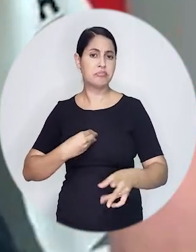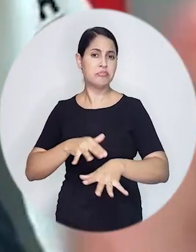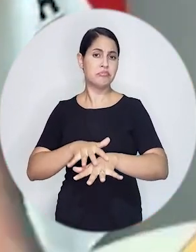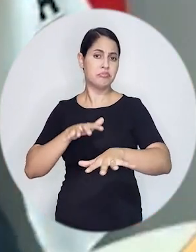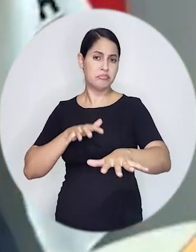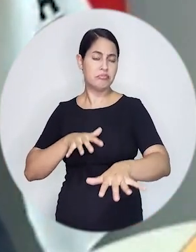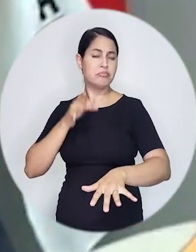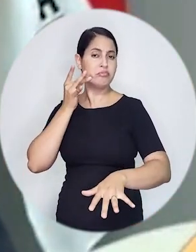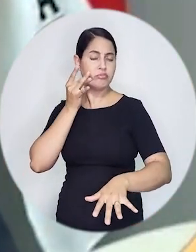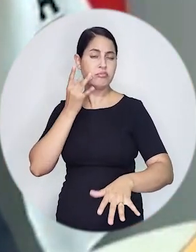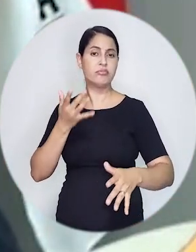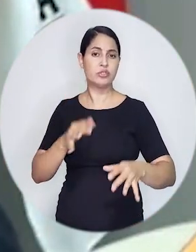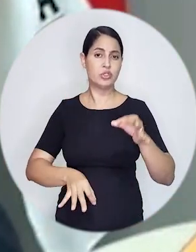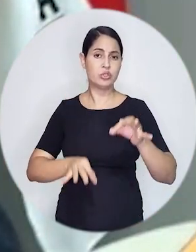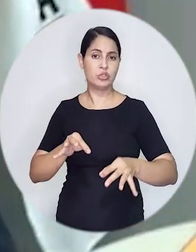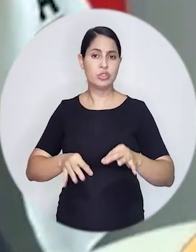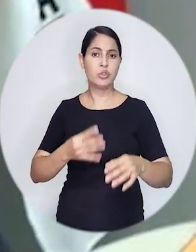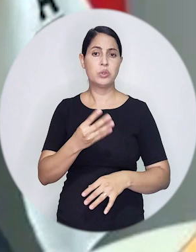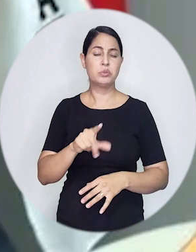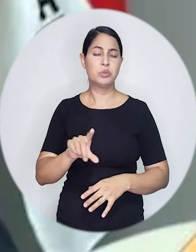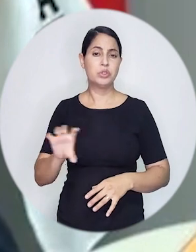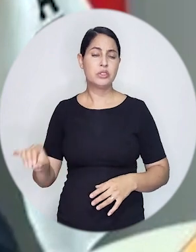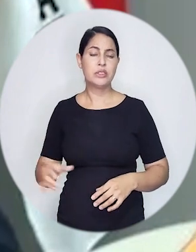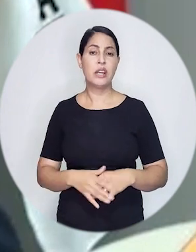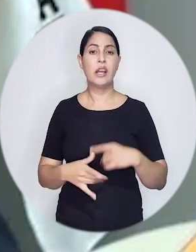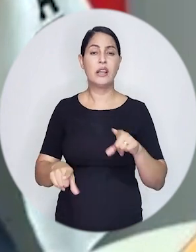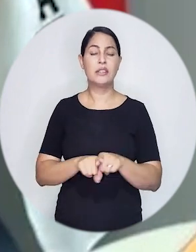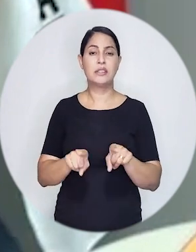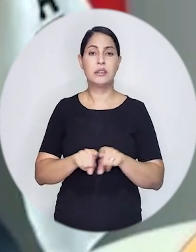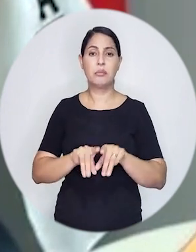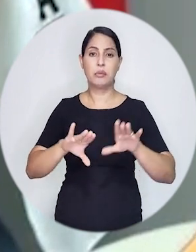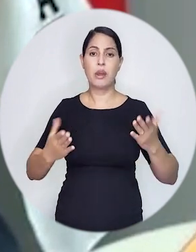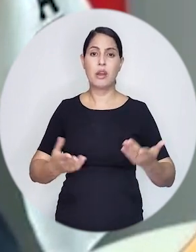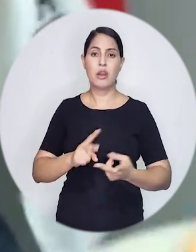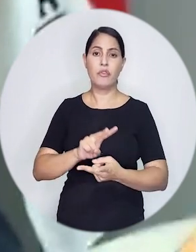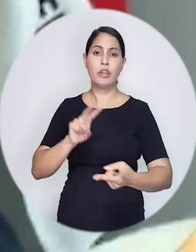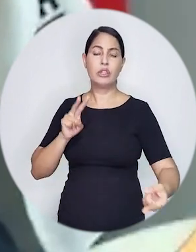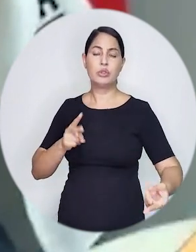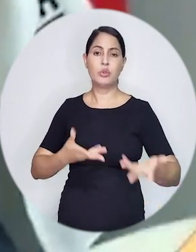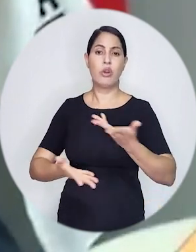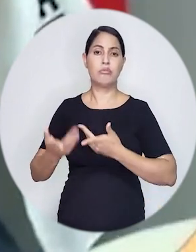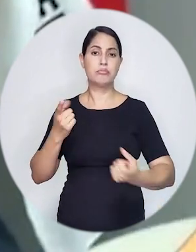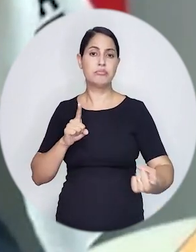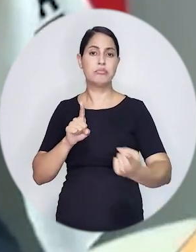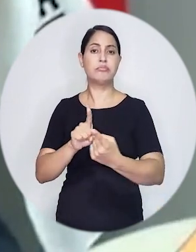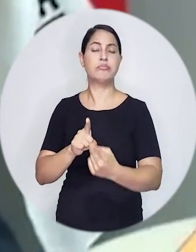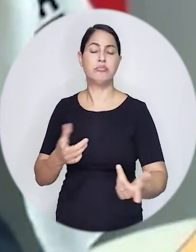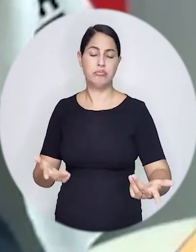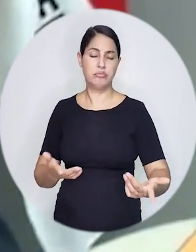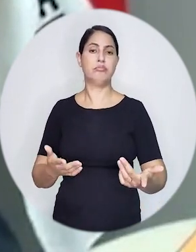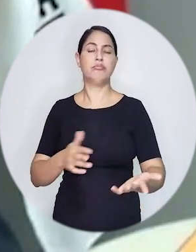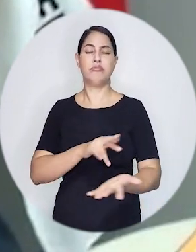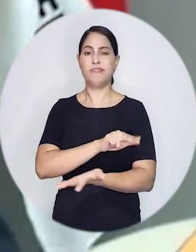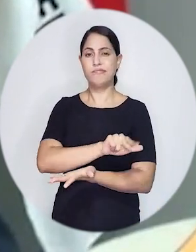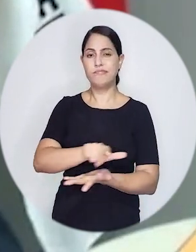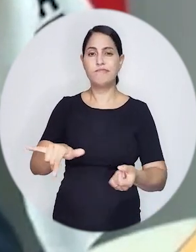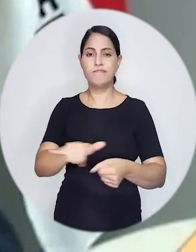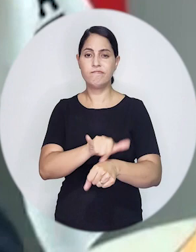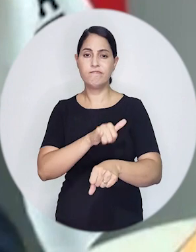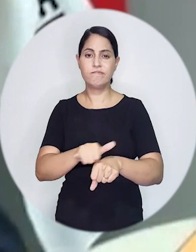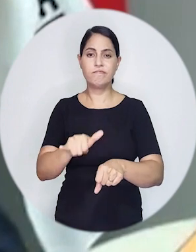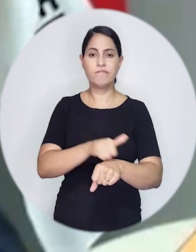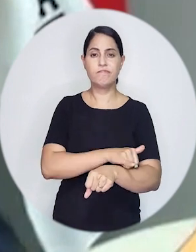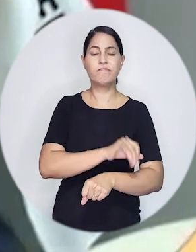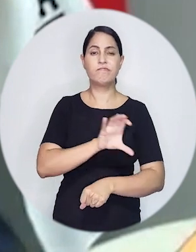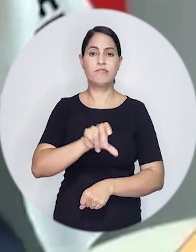telepresenciais, permanecem. Processo 100% digital, Justiça 4.0, balcão virtual de atendimento, todos esses recursos